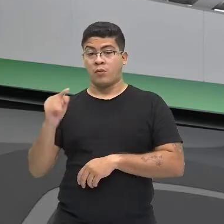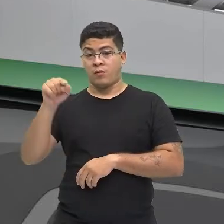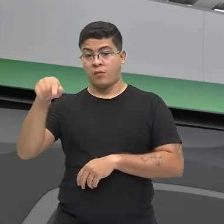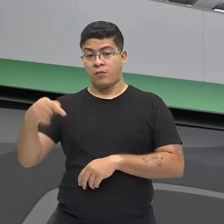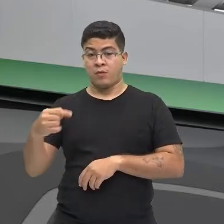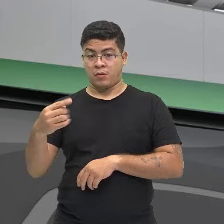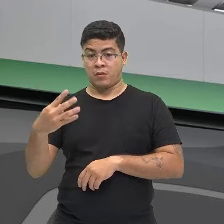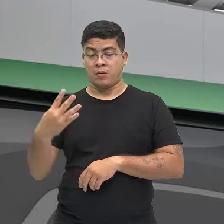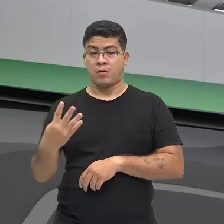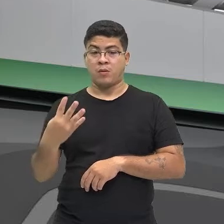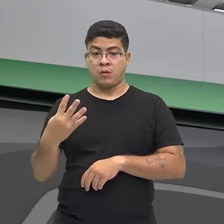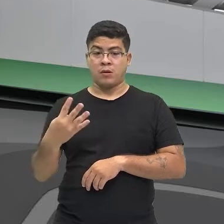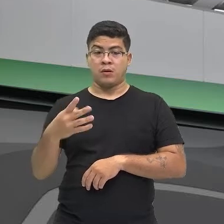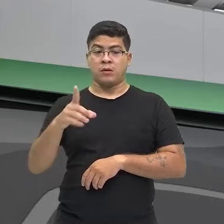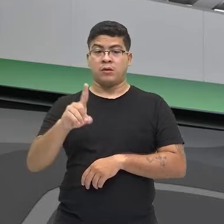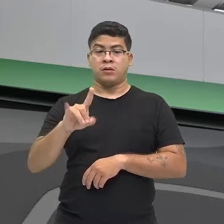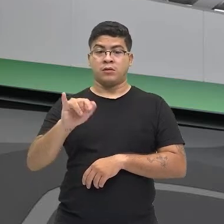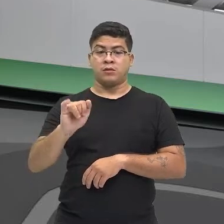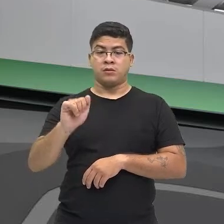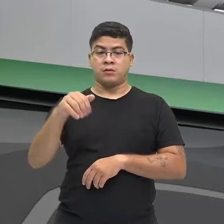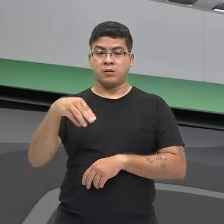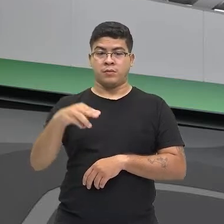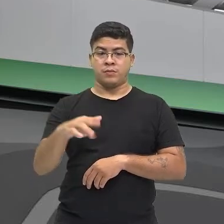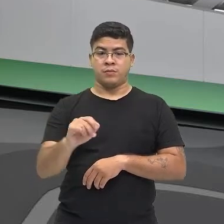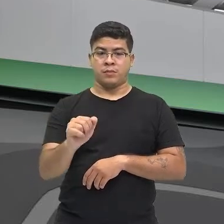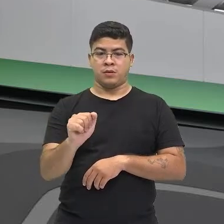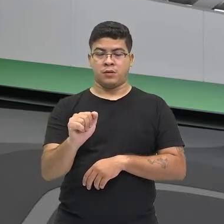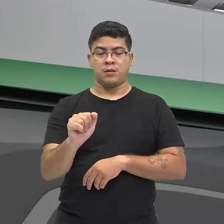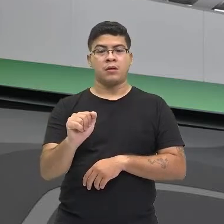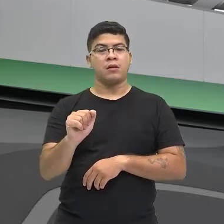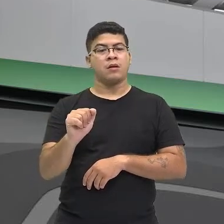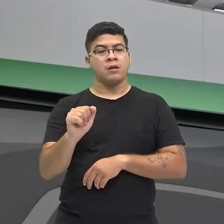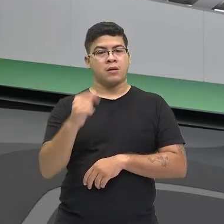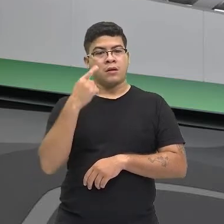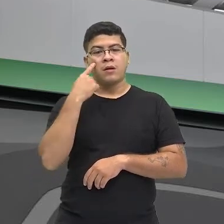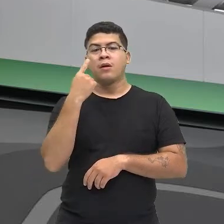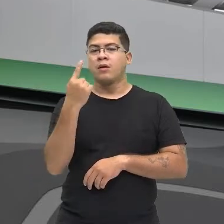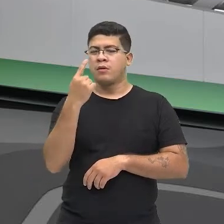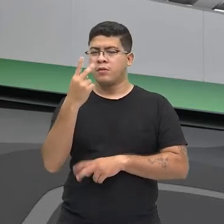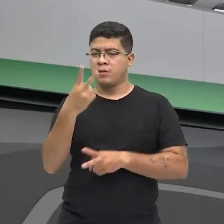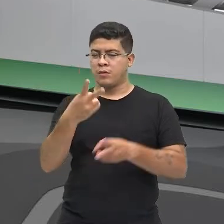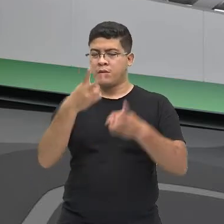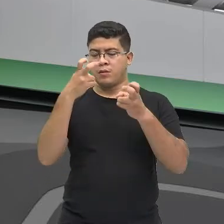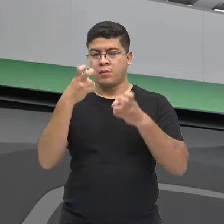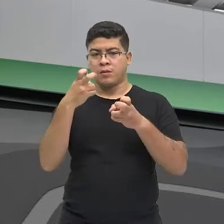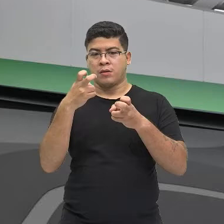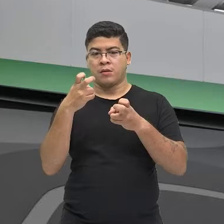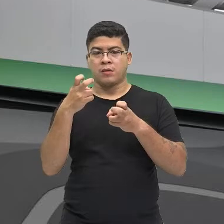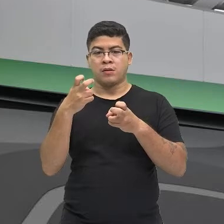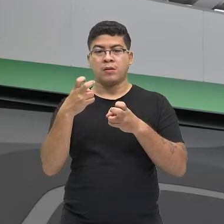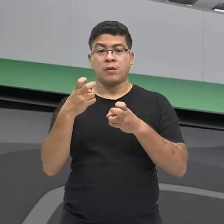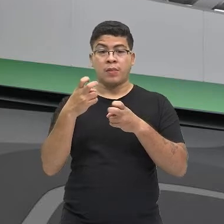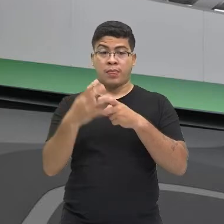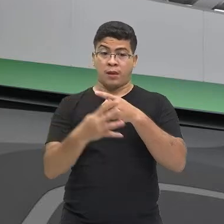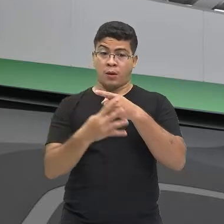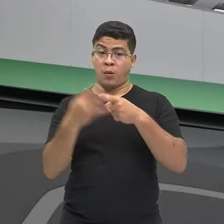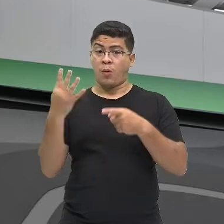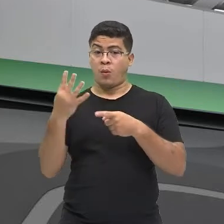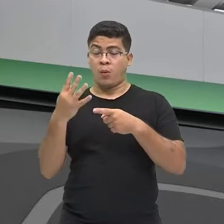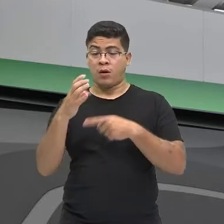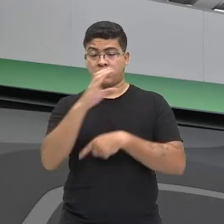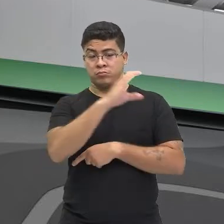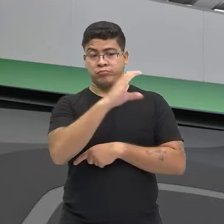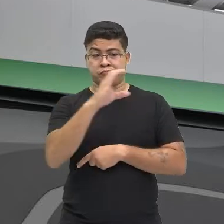1,4-diamina. Observem que a cadeia principal tem 4 carbonos, por isso que se chama butano. A nomenclatura